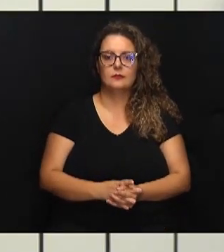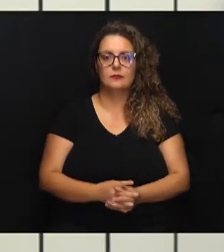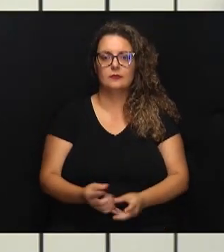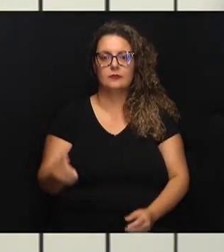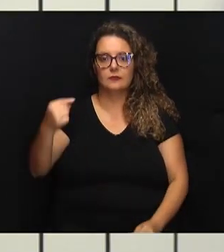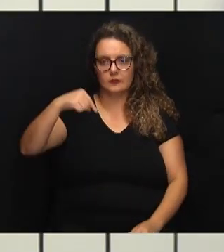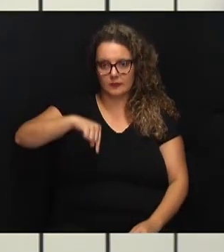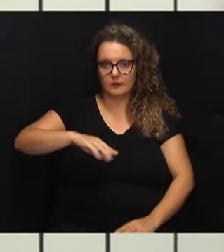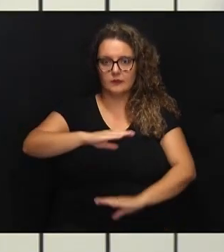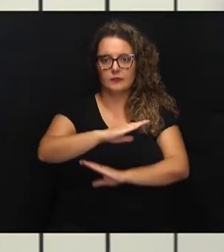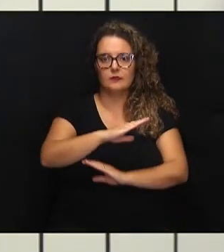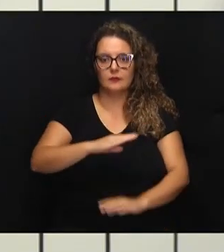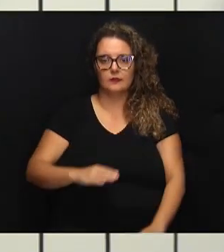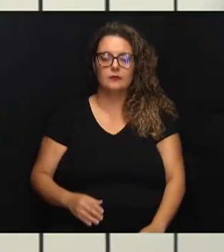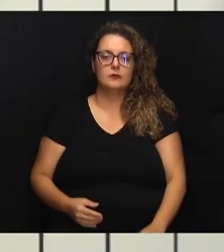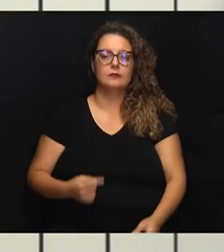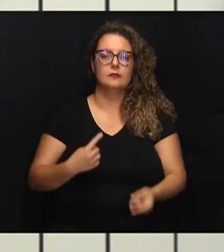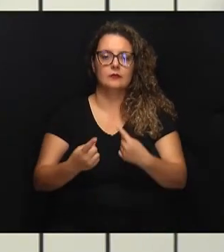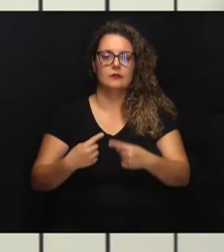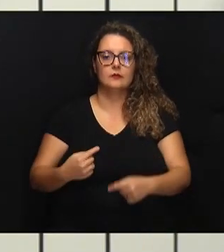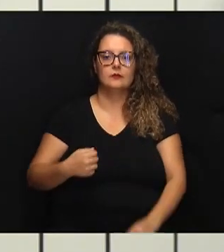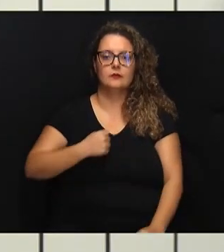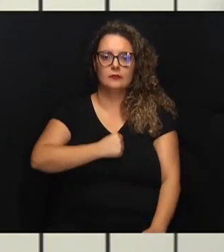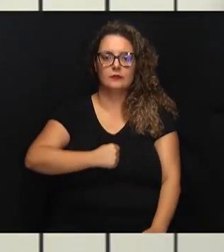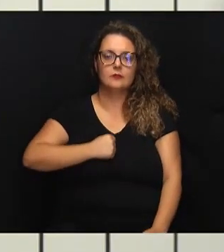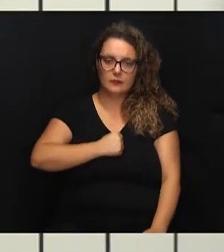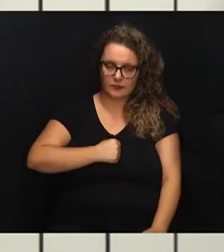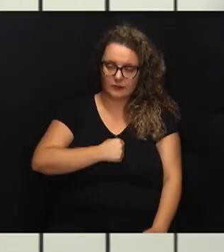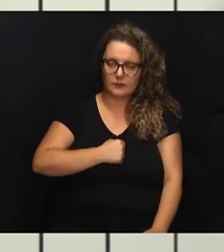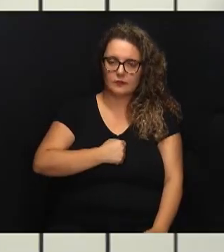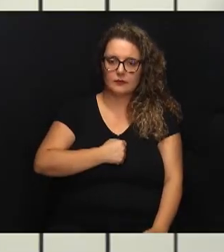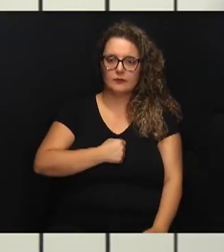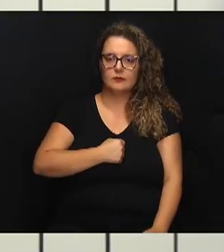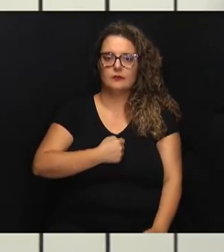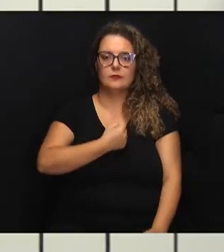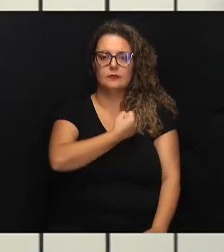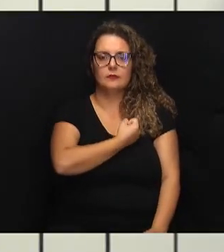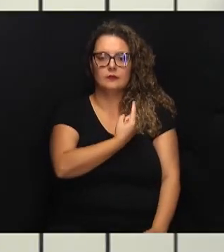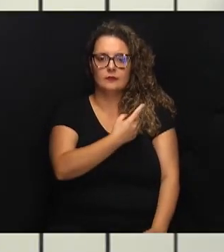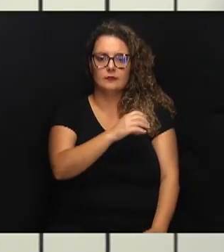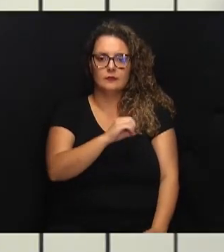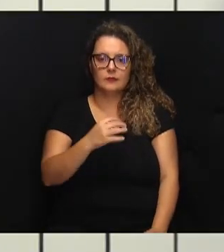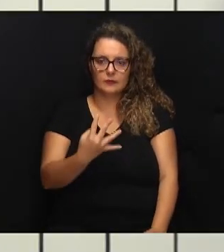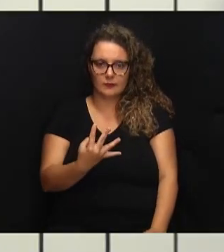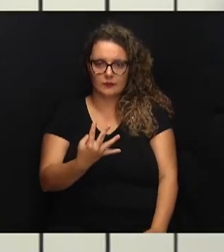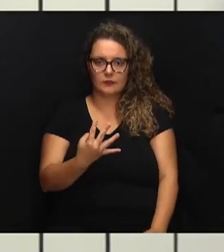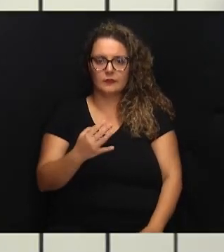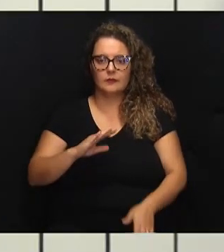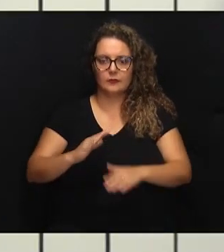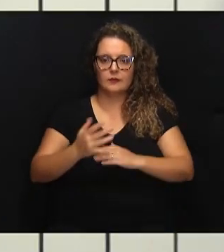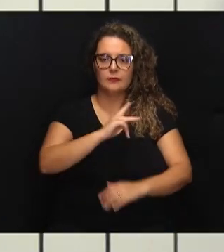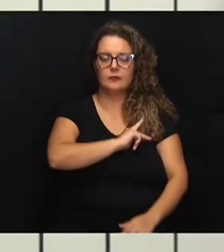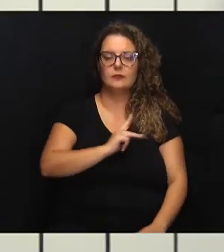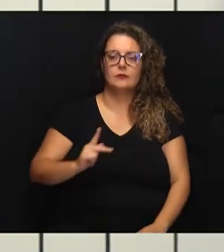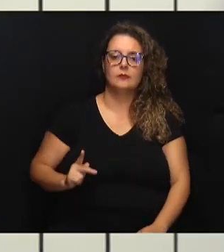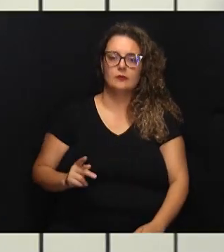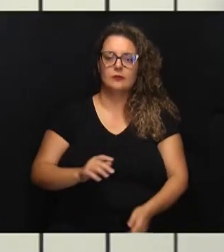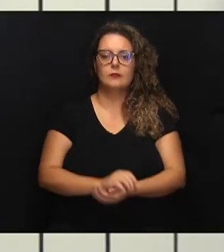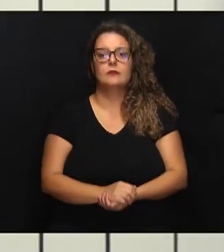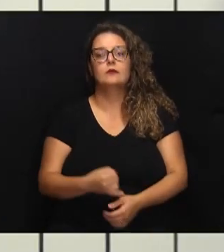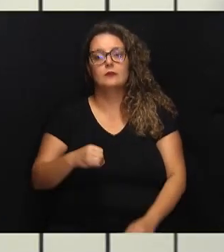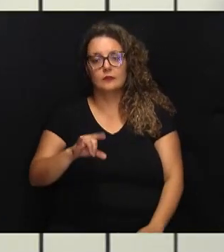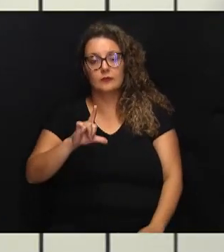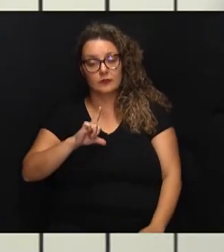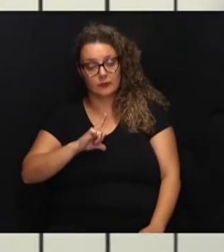até a Câmara pela entrada da Avenida da Saudade 1004 no bairro Ponte Preta. Ou se preferir,